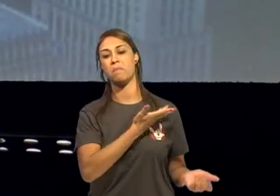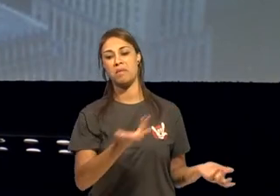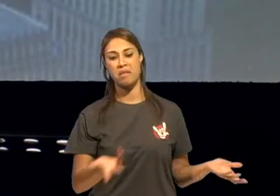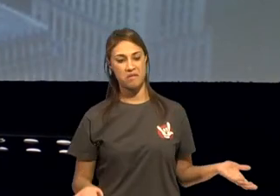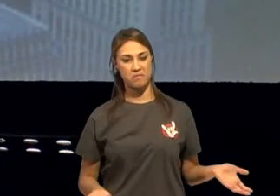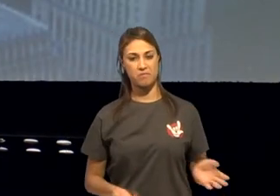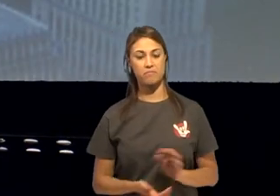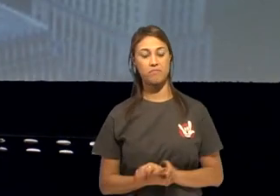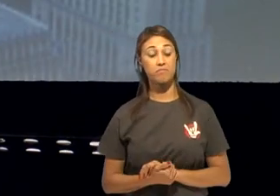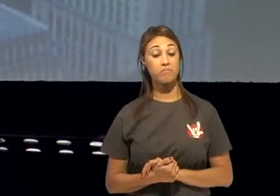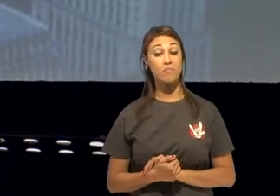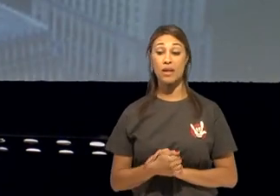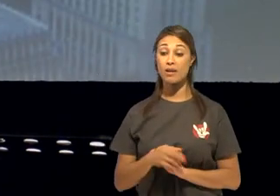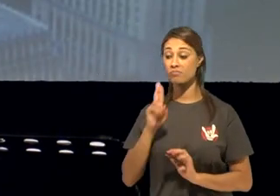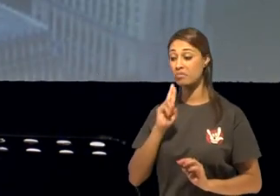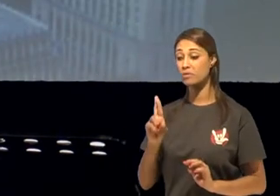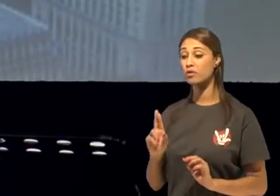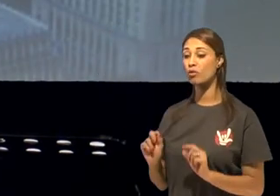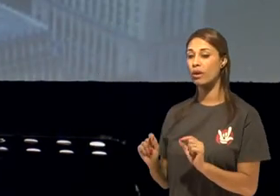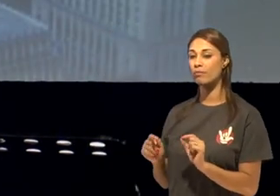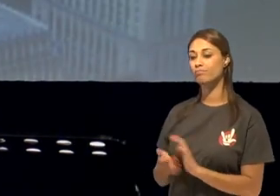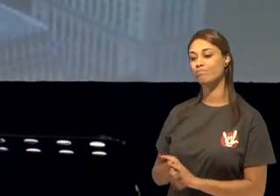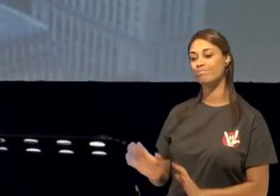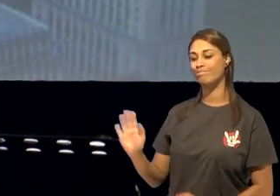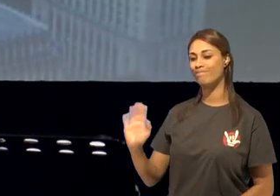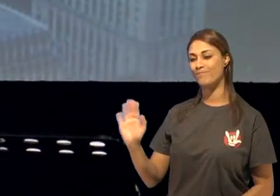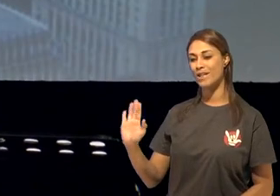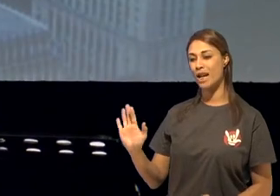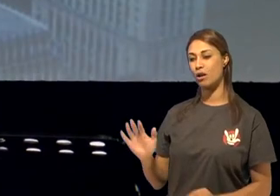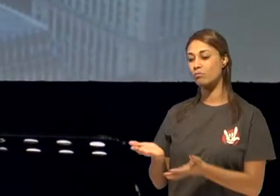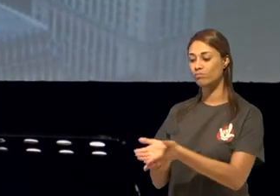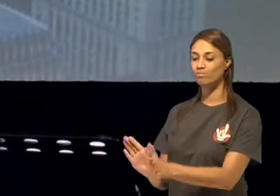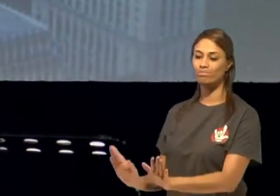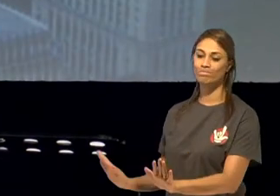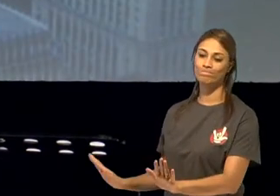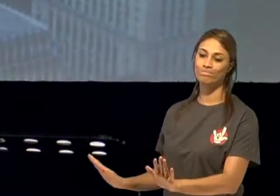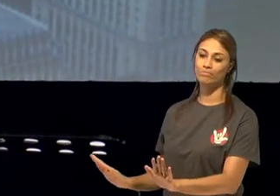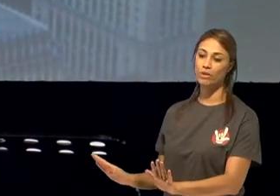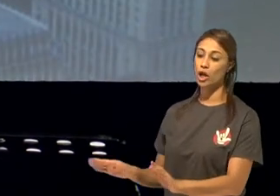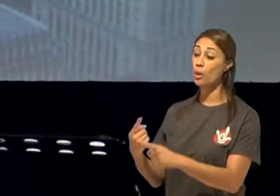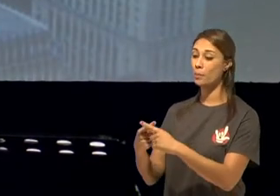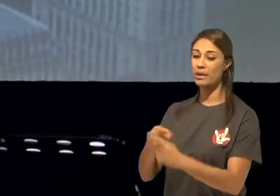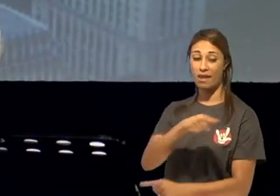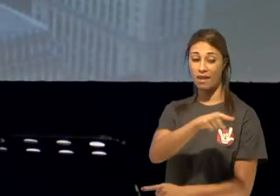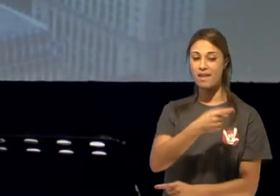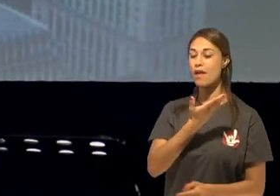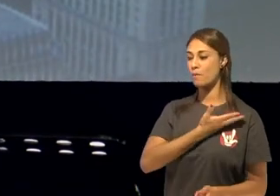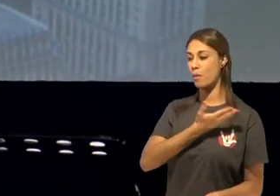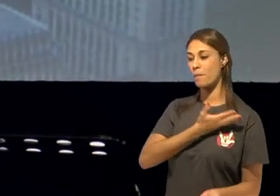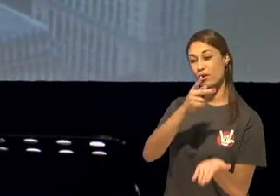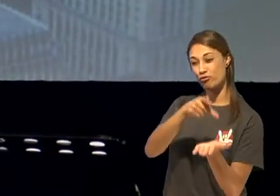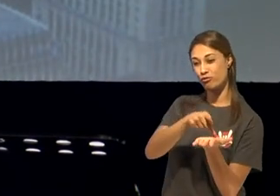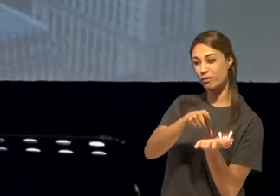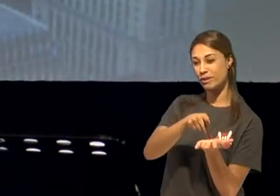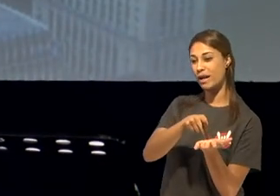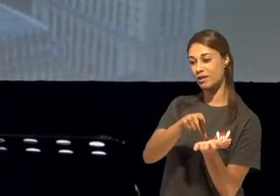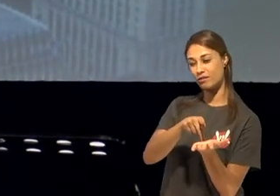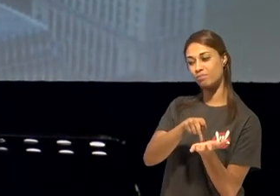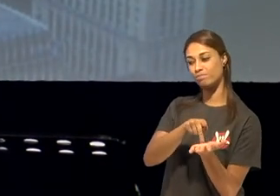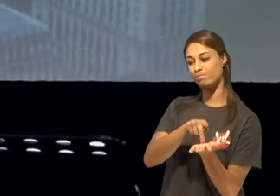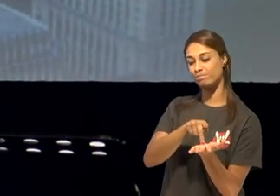o que o Moisés fez? Tchau para ela. Meus irmãos, até quando nós vamos